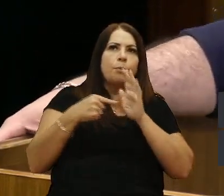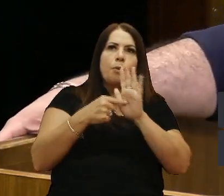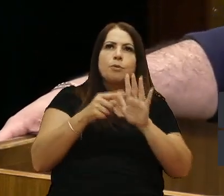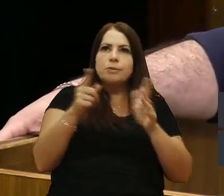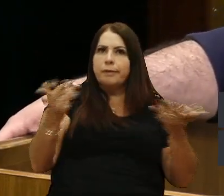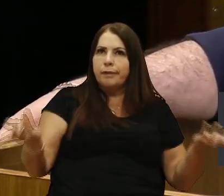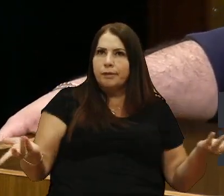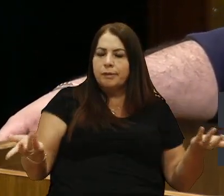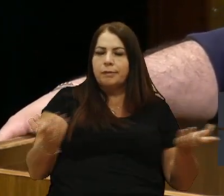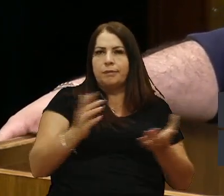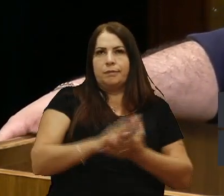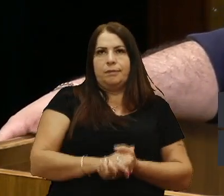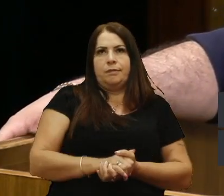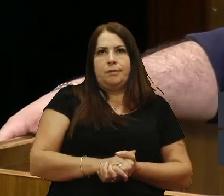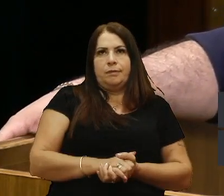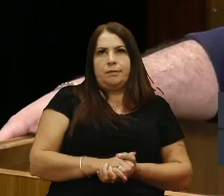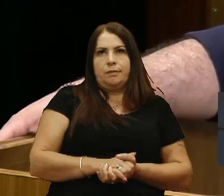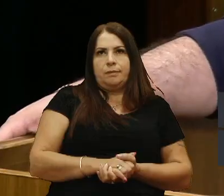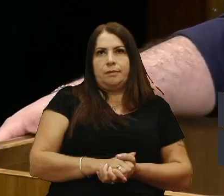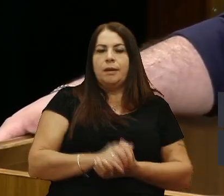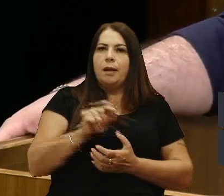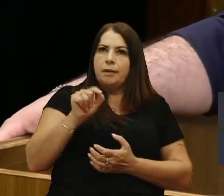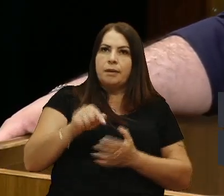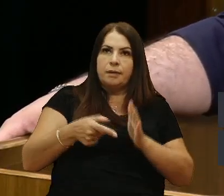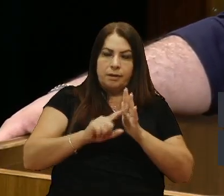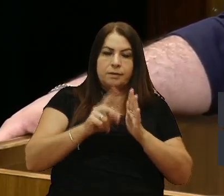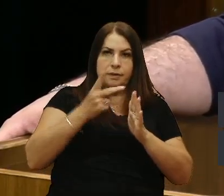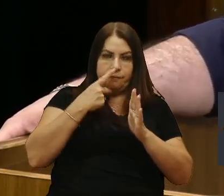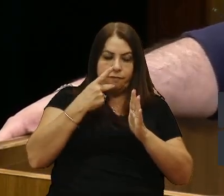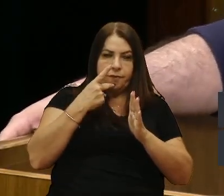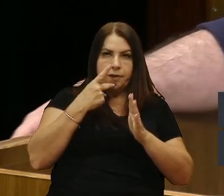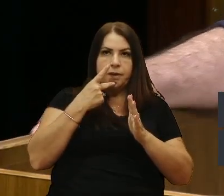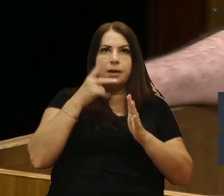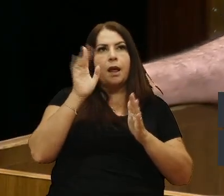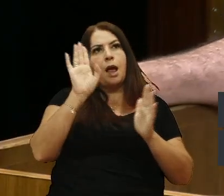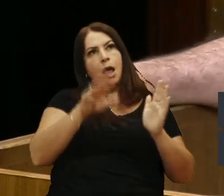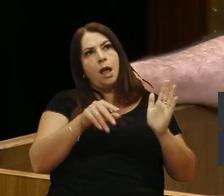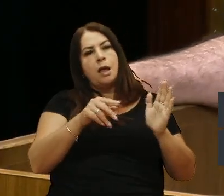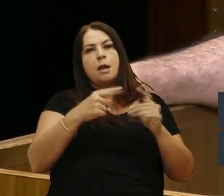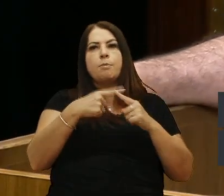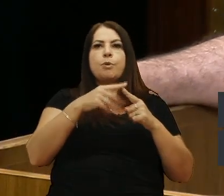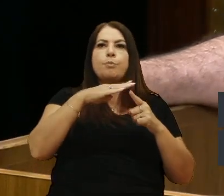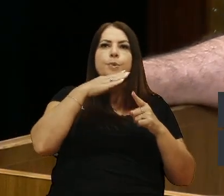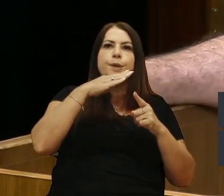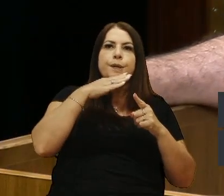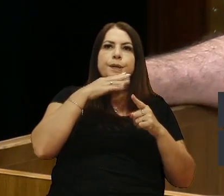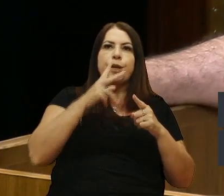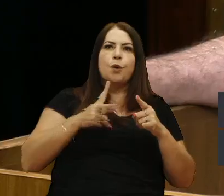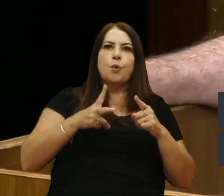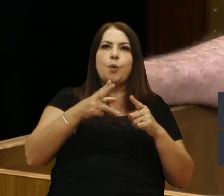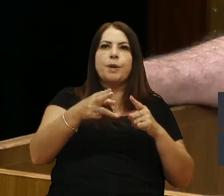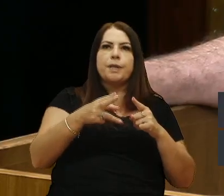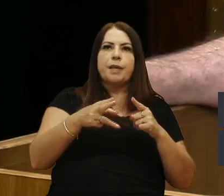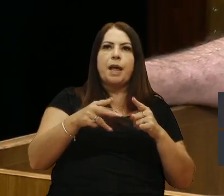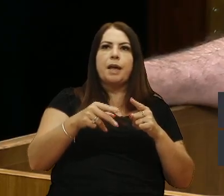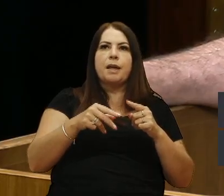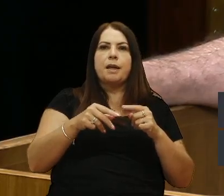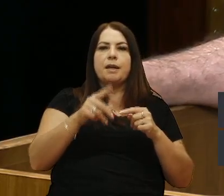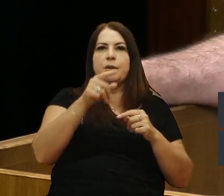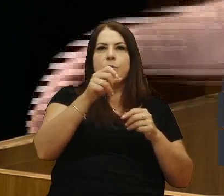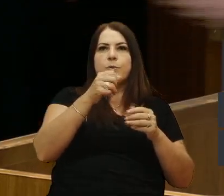na tribuna? E aqui, antes que falem, porque o Bortola quer cortar a cabeça de